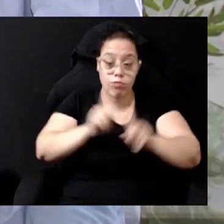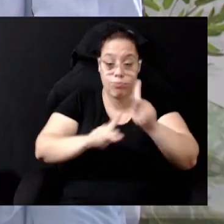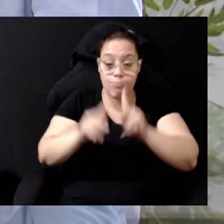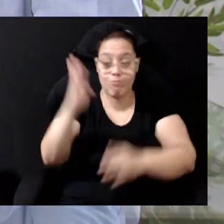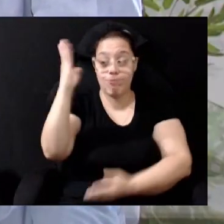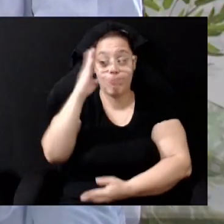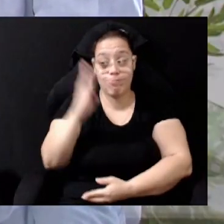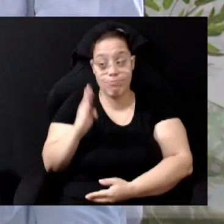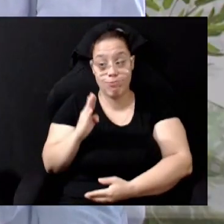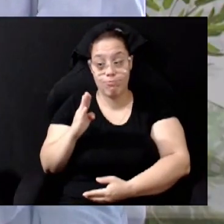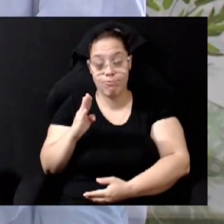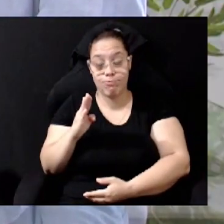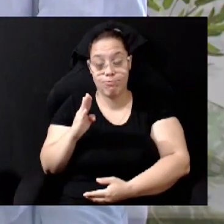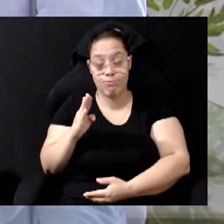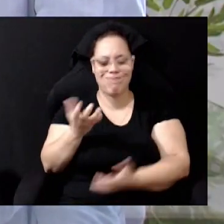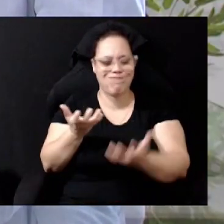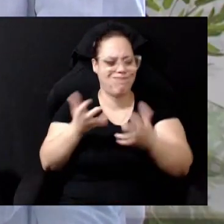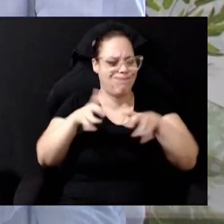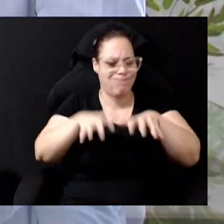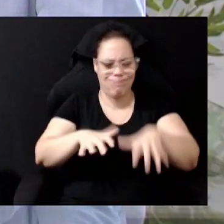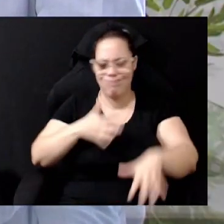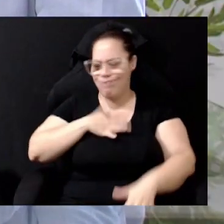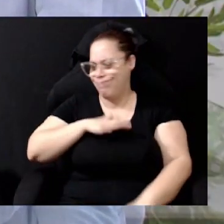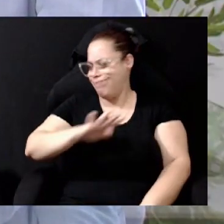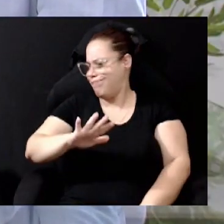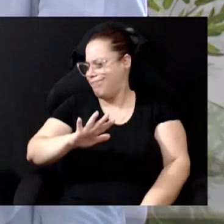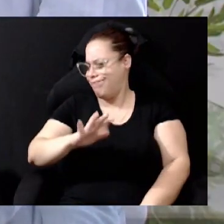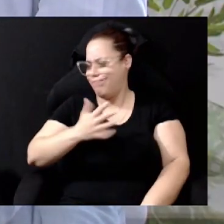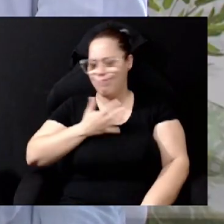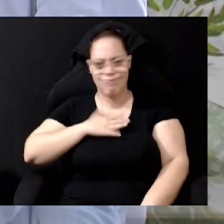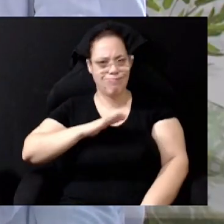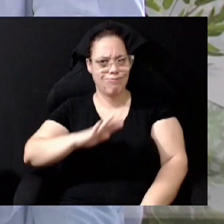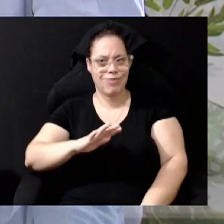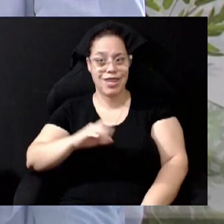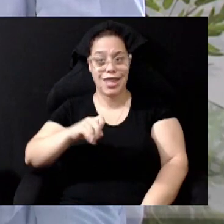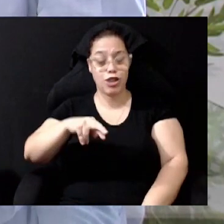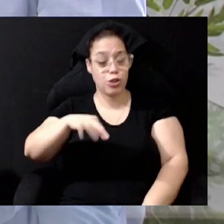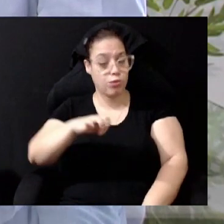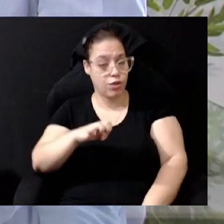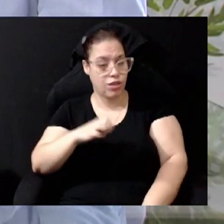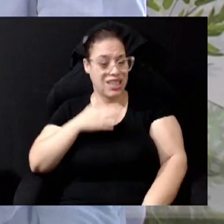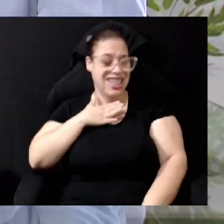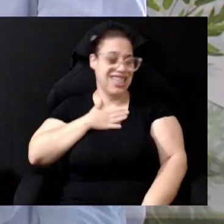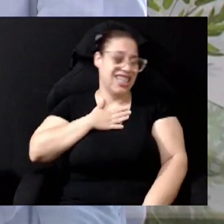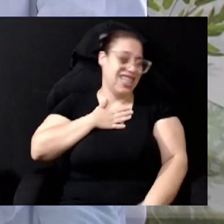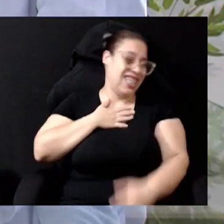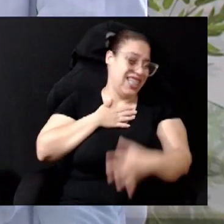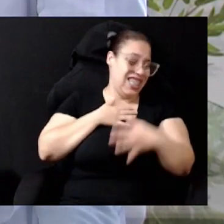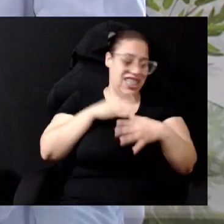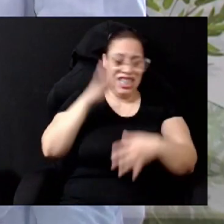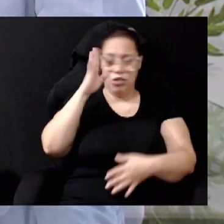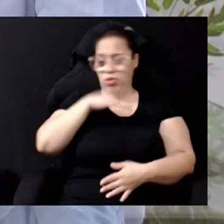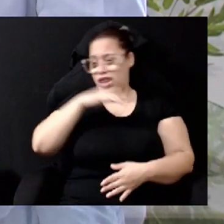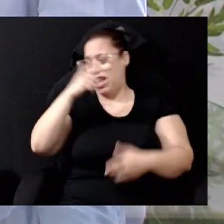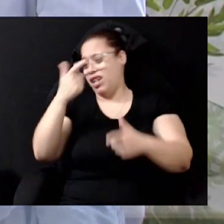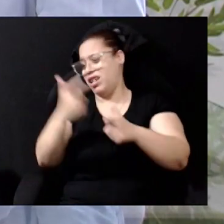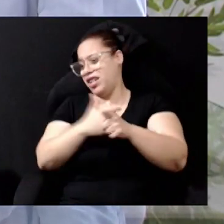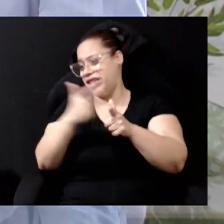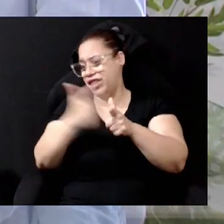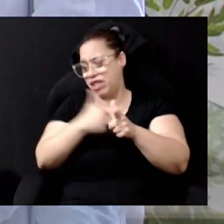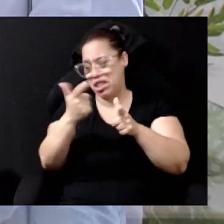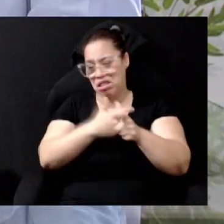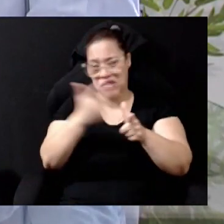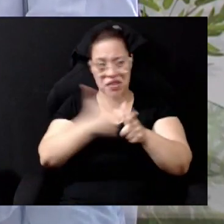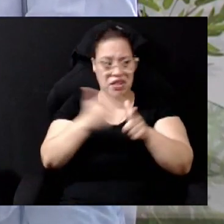pessoas não gostam de ficar devendo, as pessoas não gostam de estar inadimplentes, as pessoas se sentem mal devendo. Então, de repente, é momento